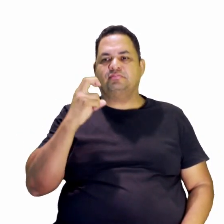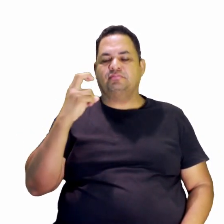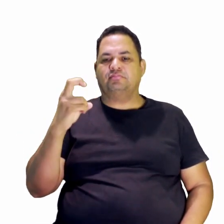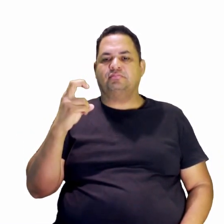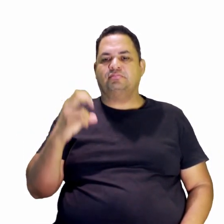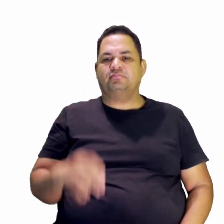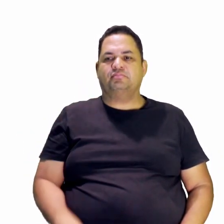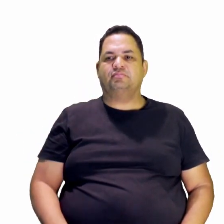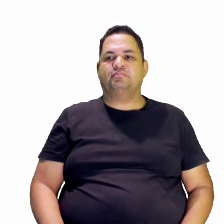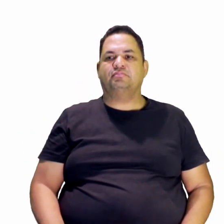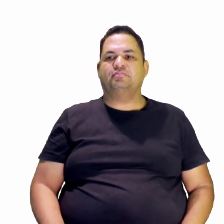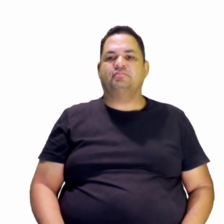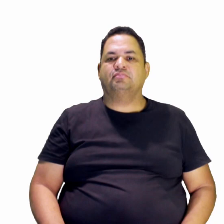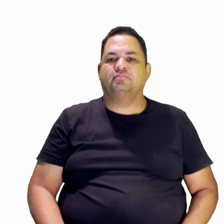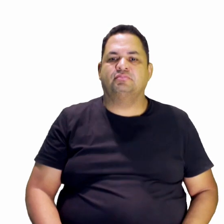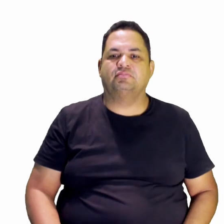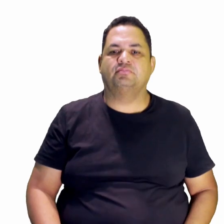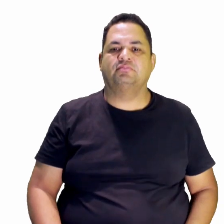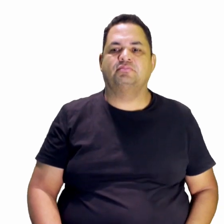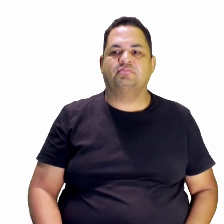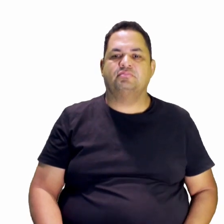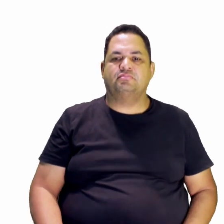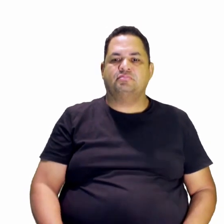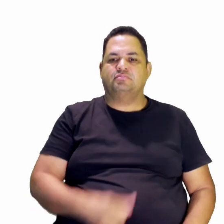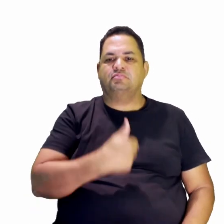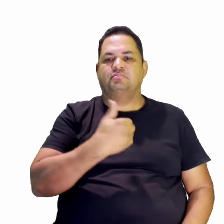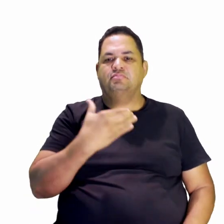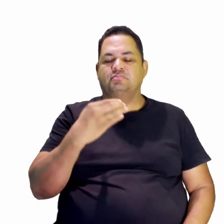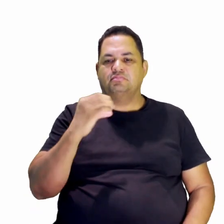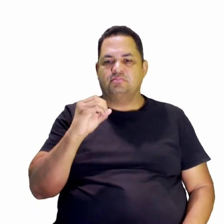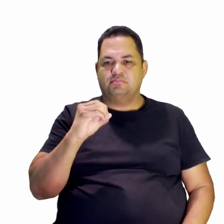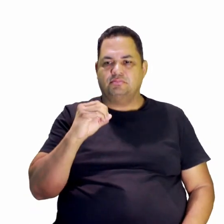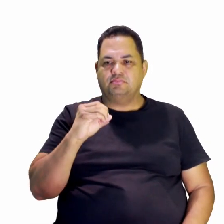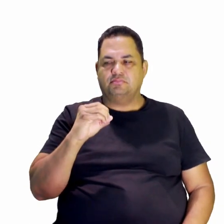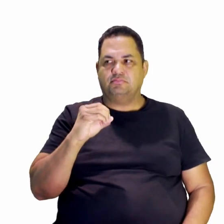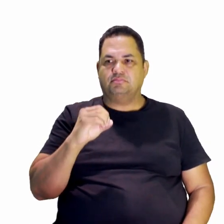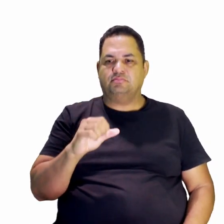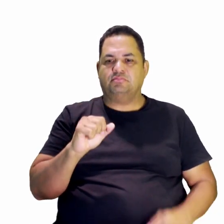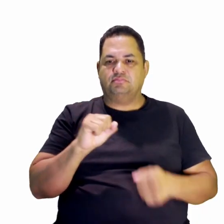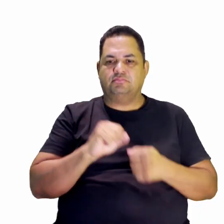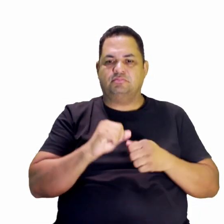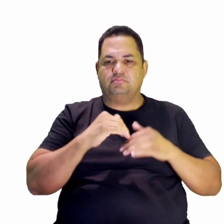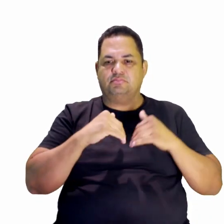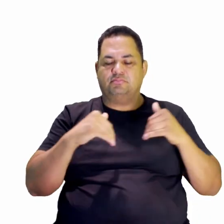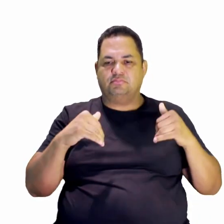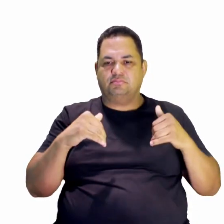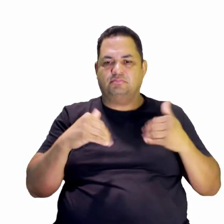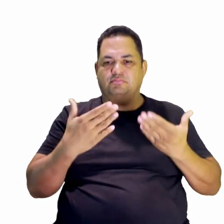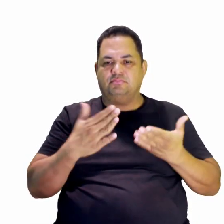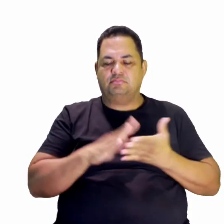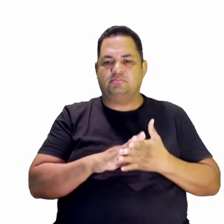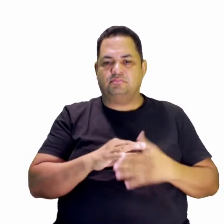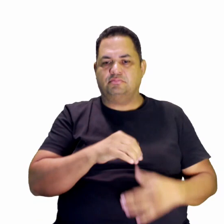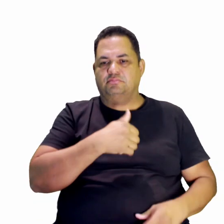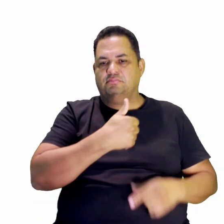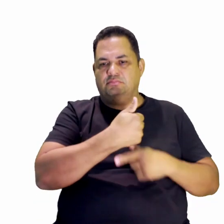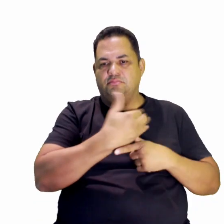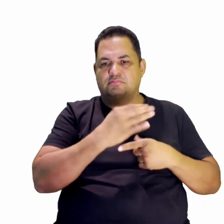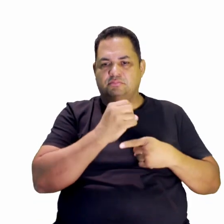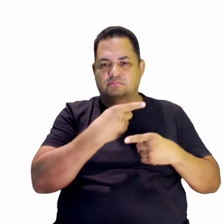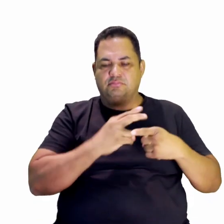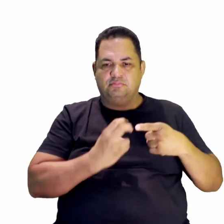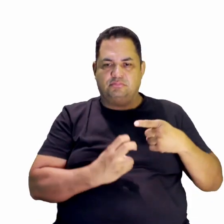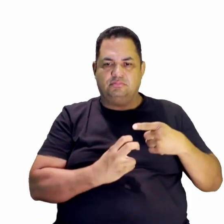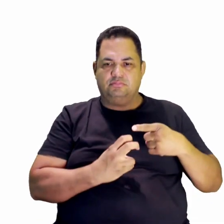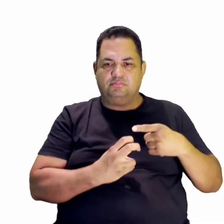segundos. Então, variação de 10, já deu a variação ali, já fizemos separado, né? 10 dividido por 5,